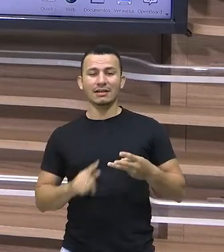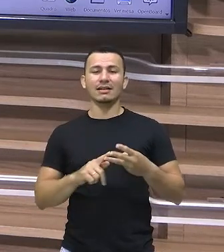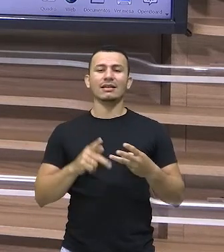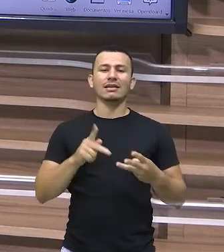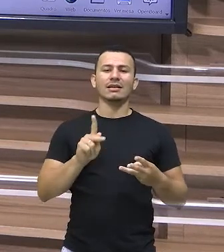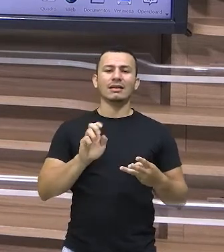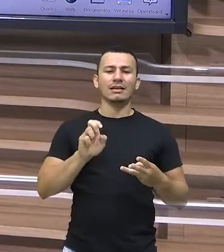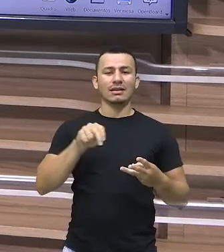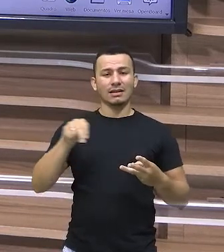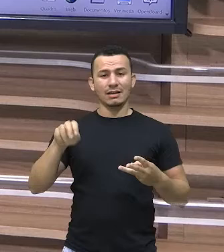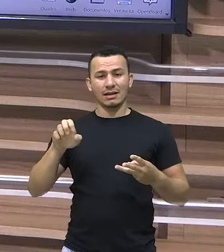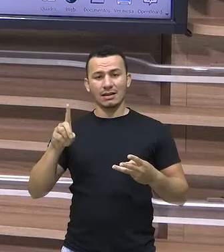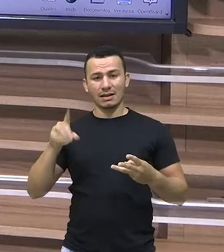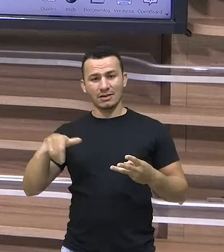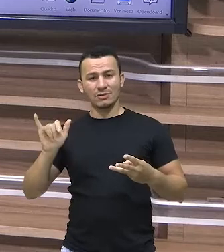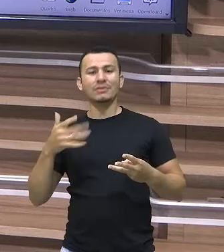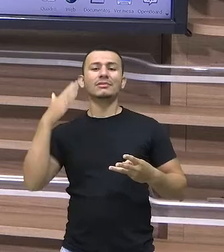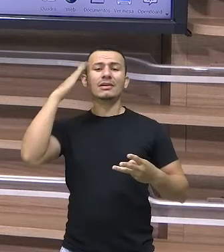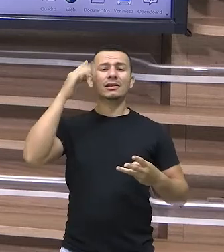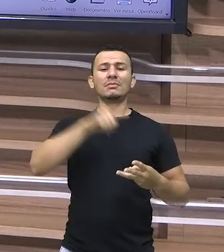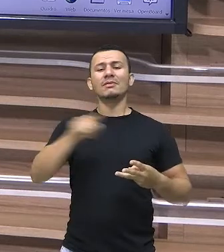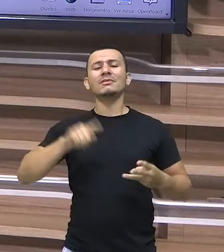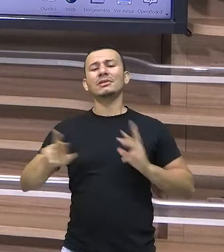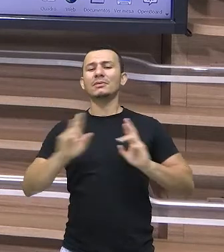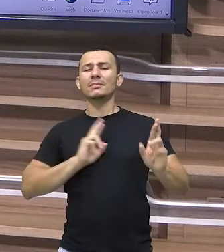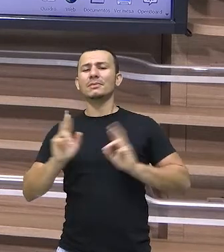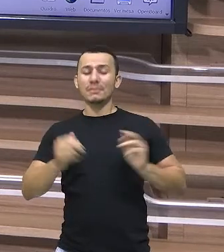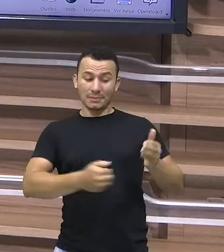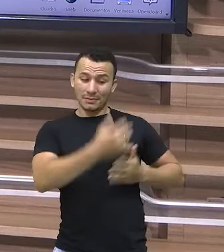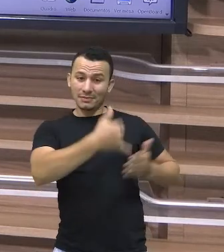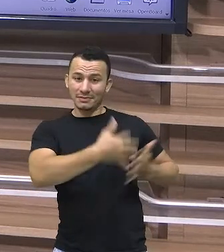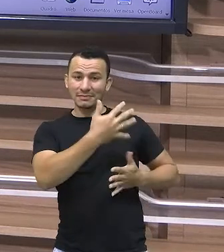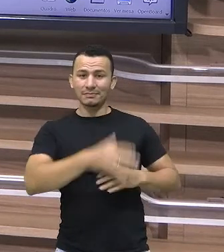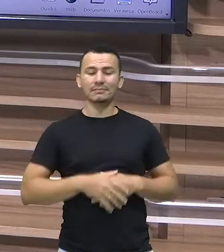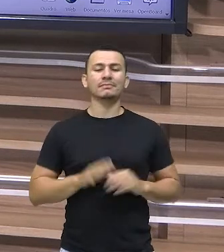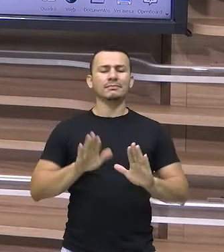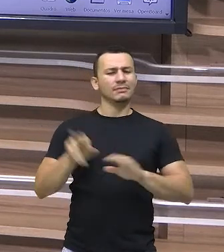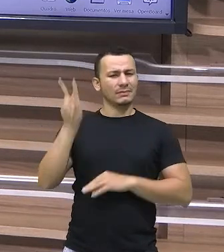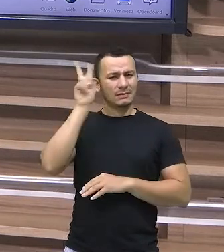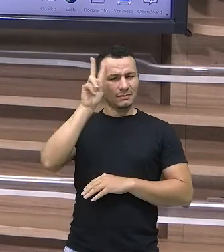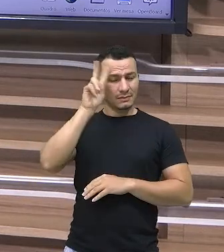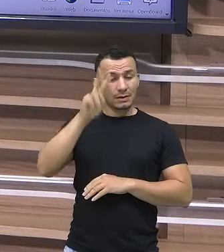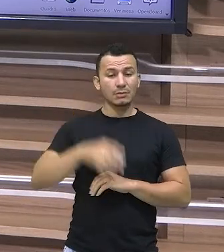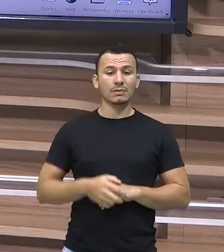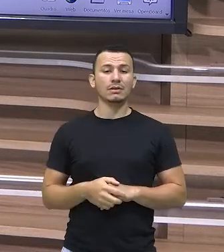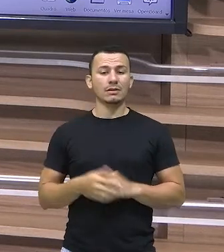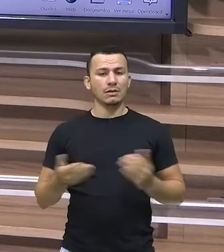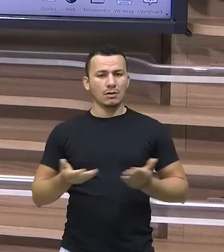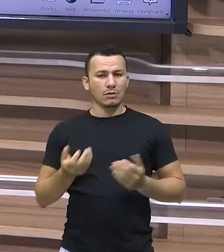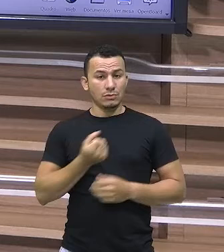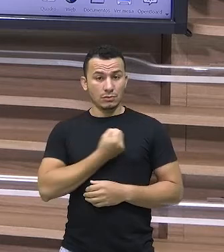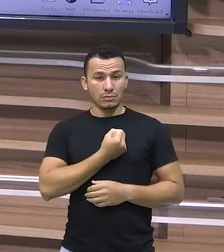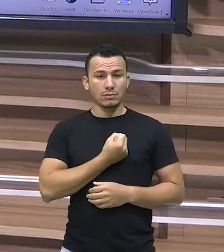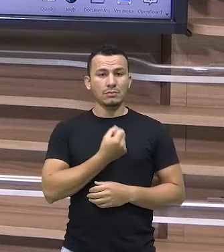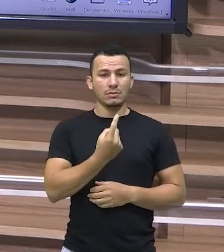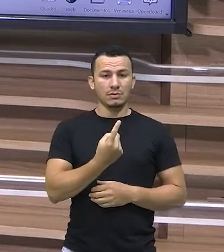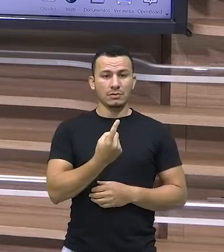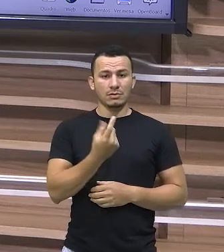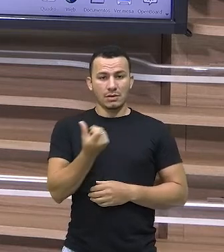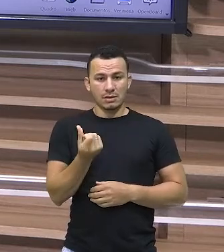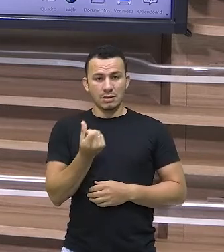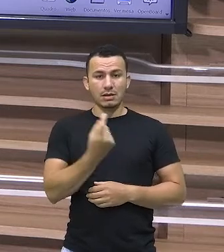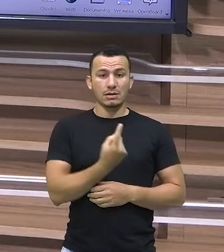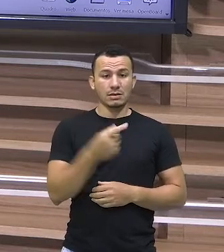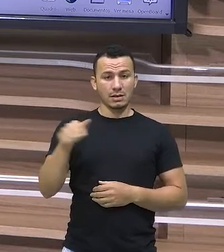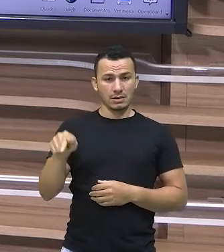Quero ver as respostas de vocês aí no nosso chat, tá certo? Lembrando, né, aí que a nossa questão, hoje a questão 16 e 17,